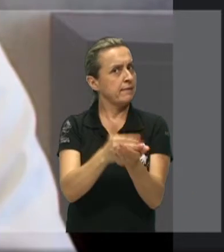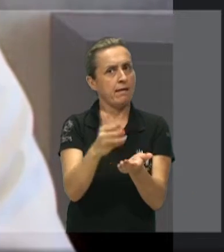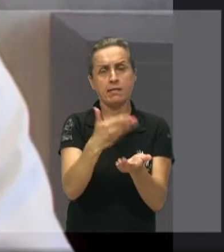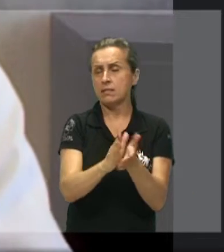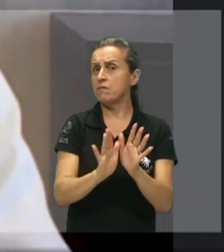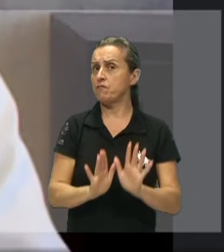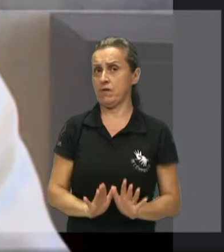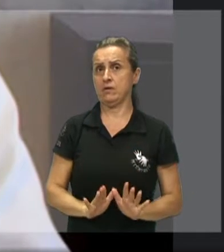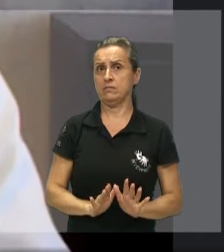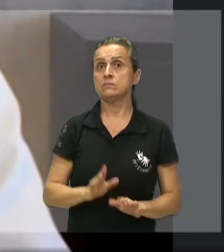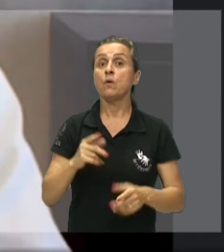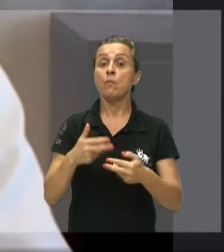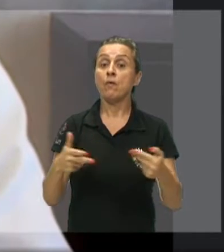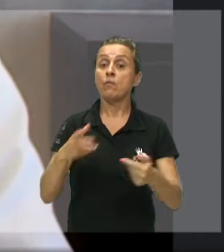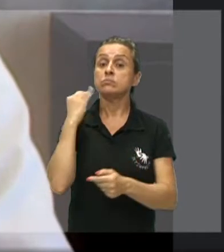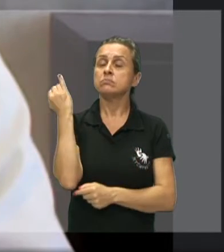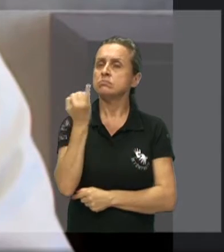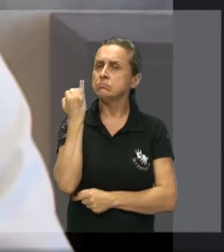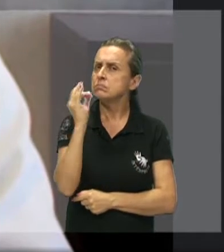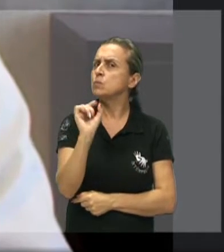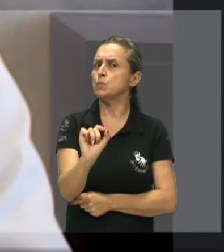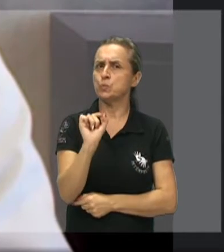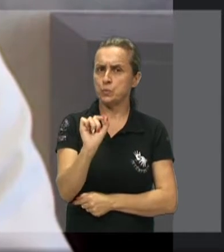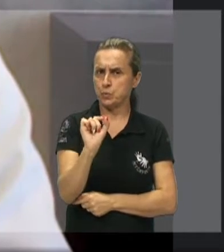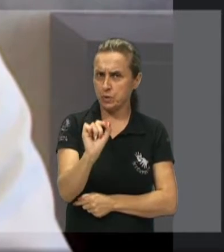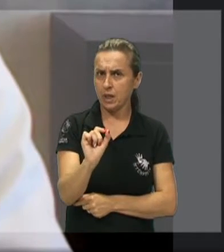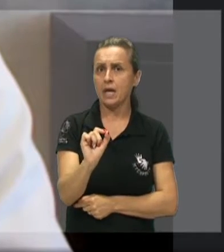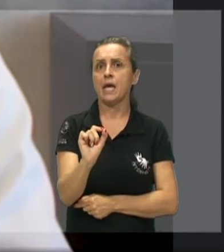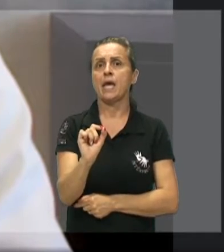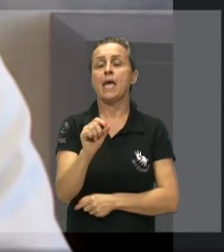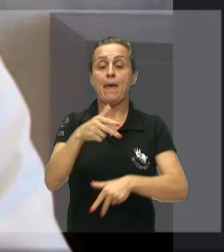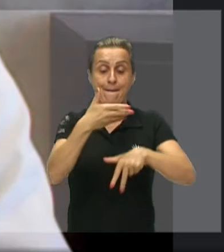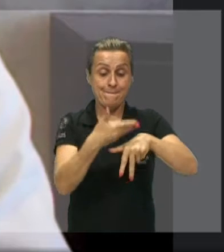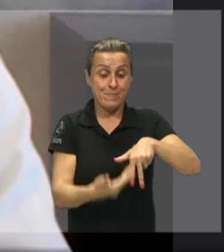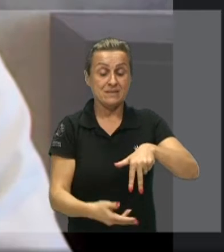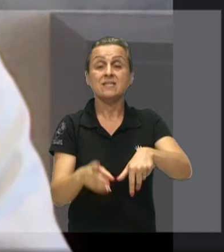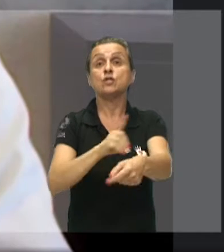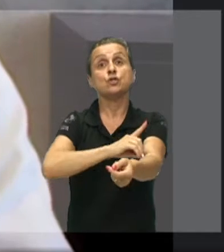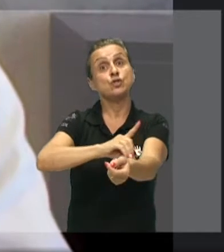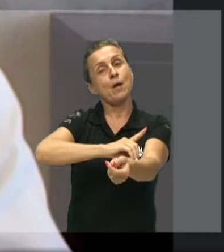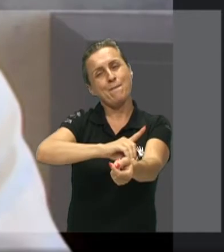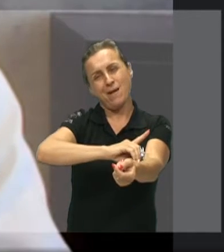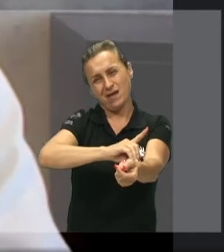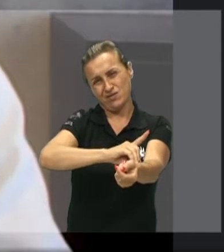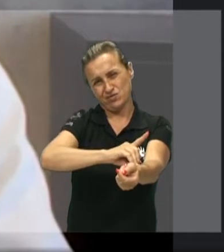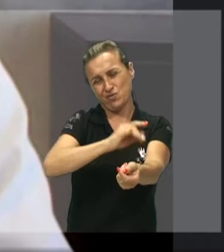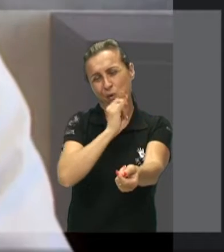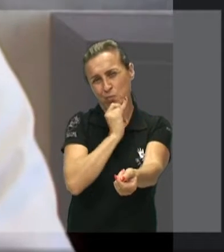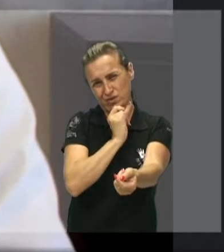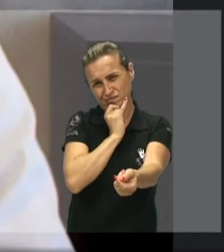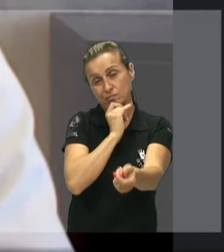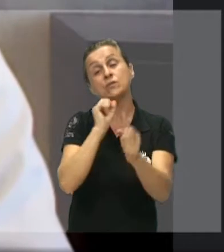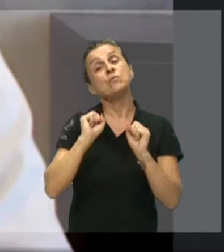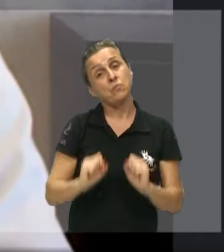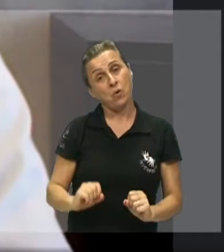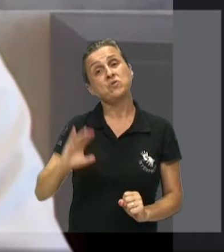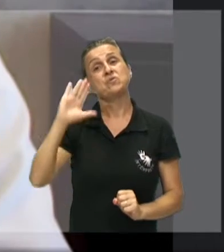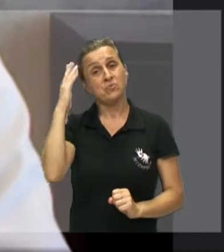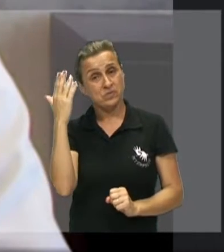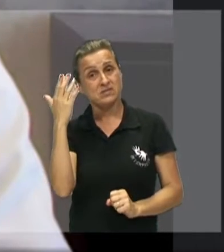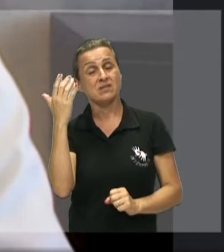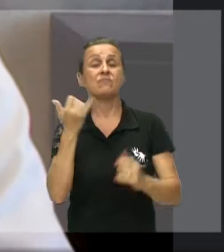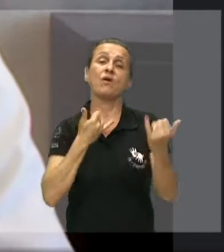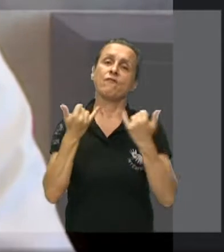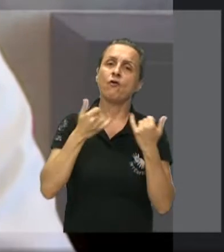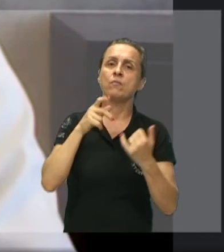fator importante, assim, que tem que ser considerado, pacientes diabéticos, que pode cursar com prostatite. O que é prostatite? É a inflamação da